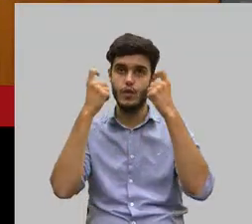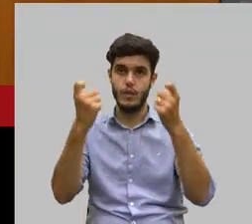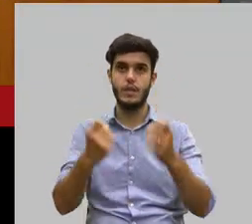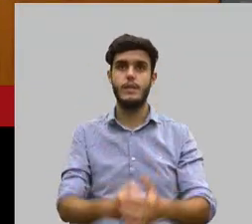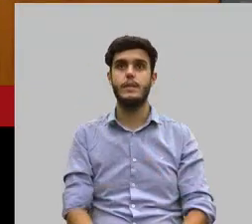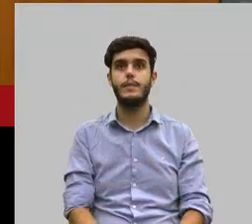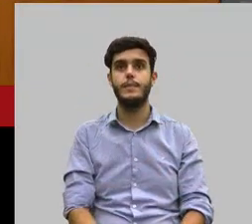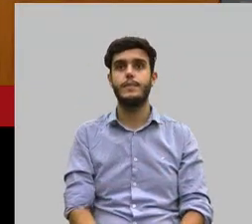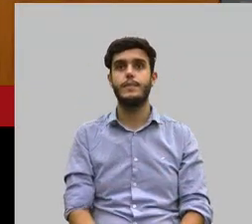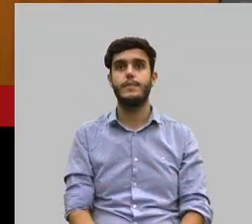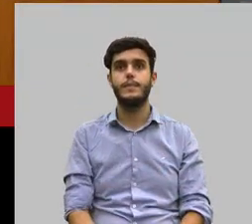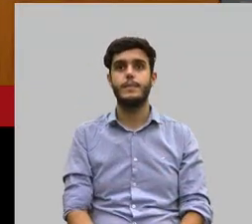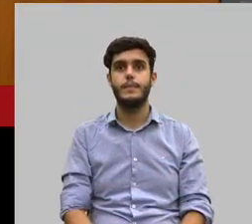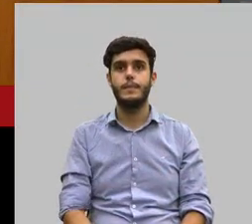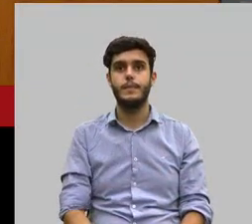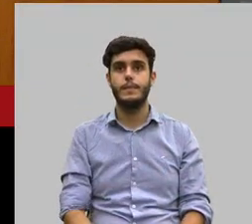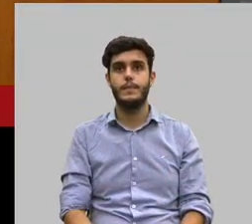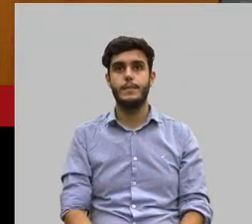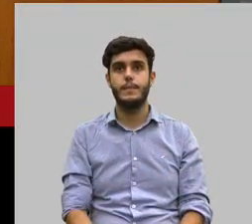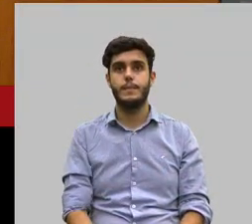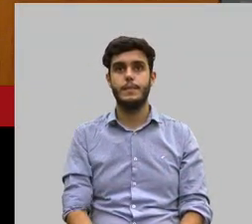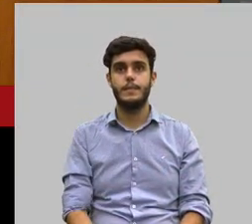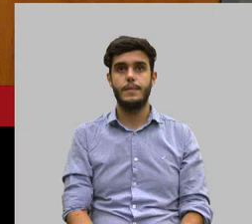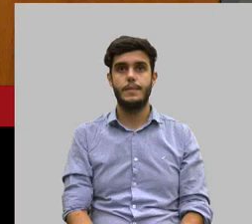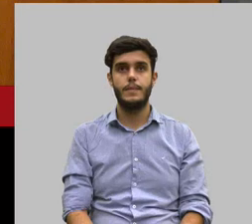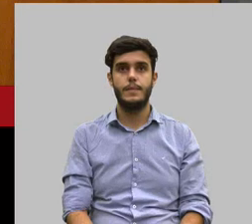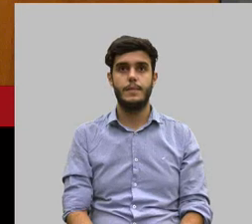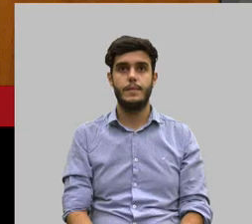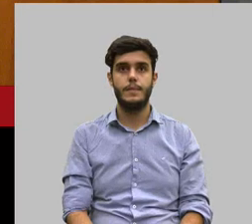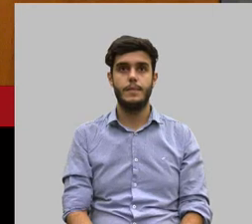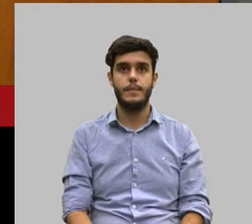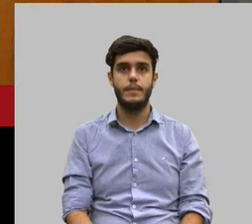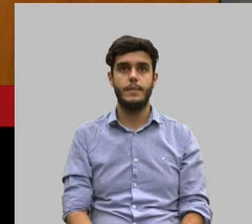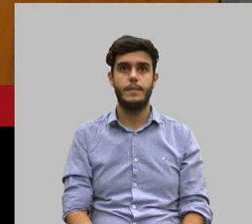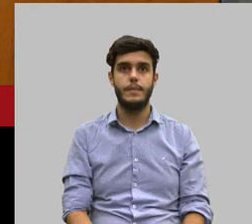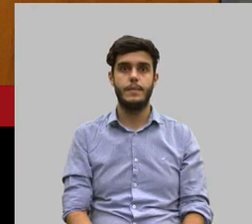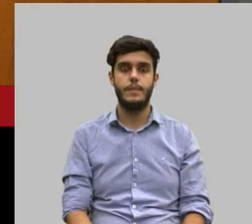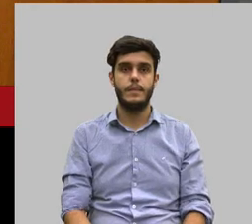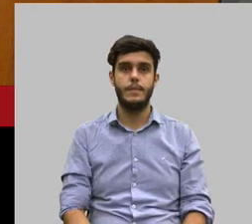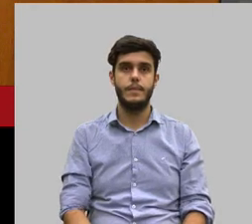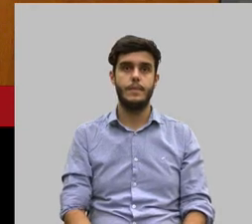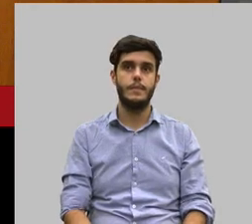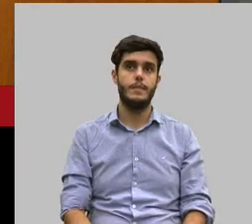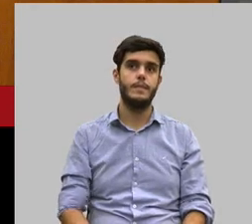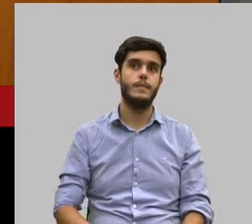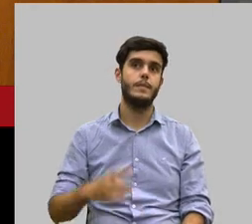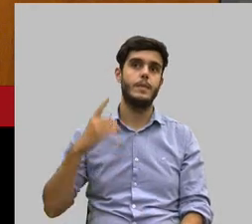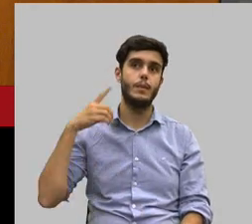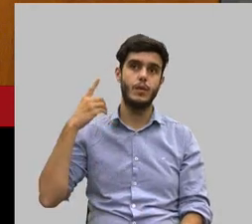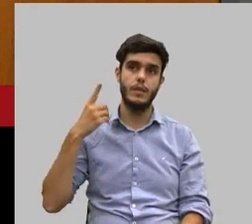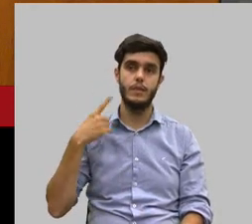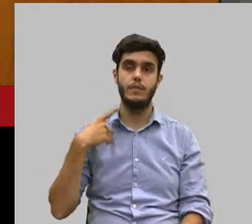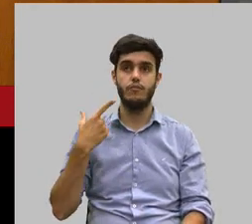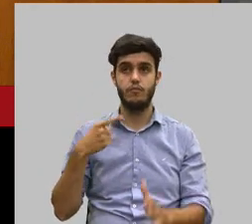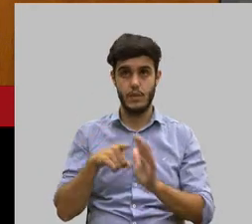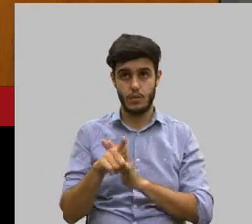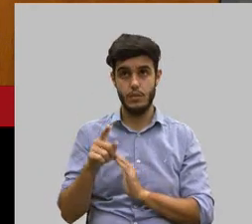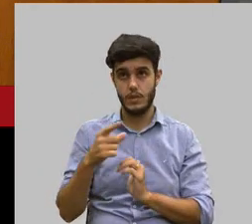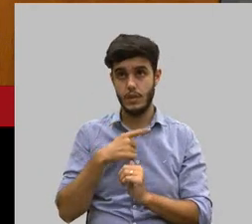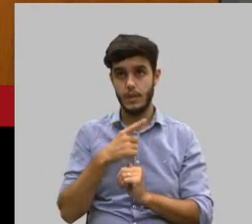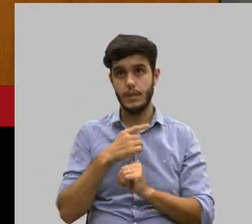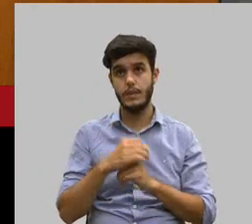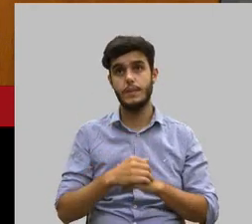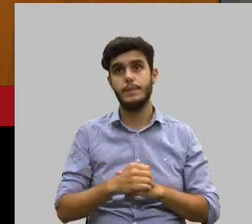Obrigada p pergunto colega Deputado zela viola se deseja fazer uso da palavra senhor